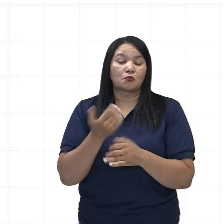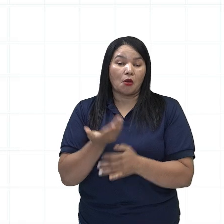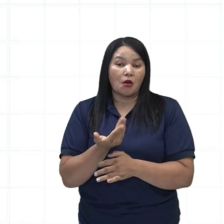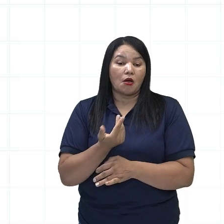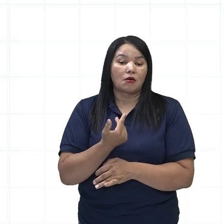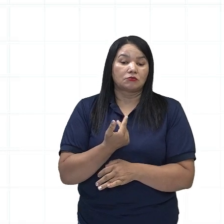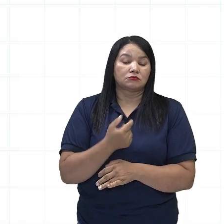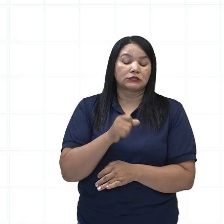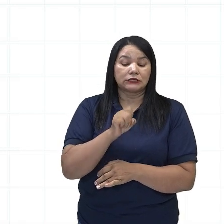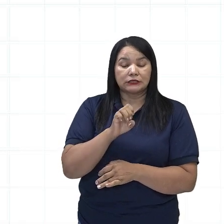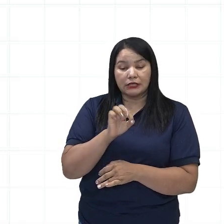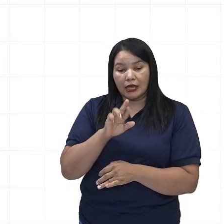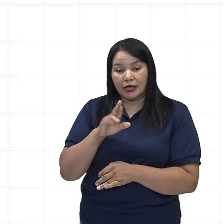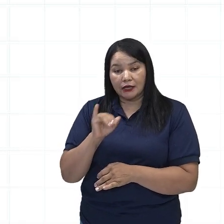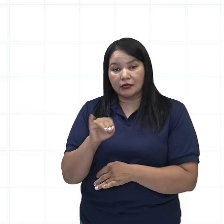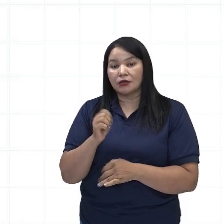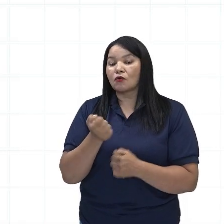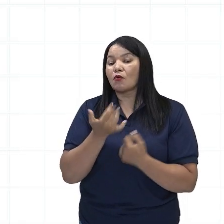que ele vai